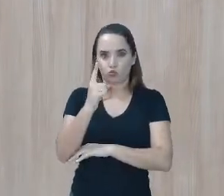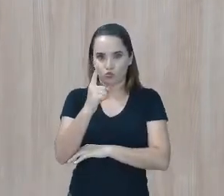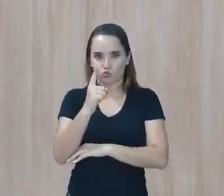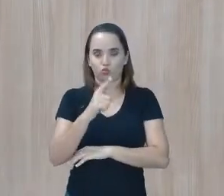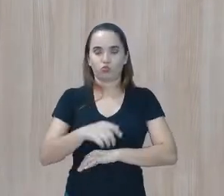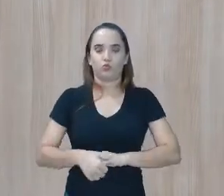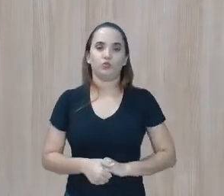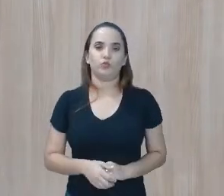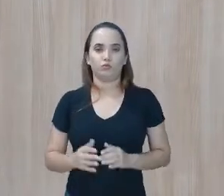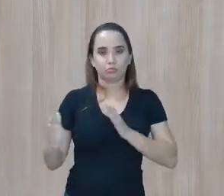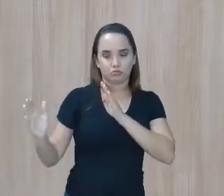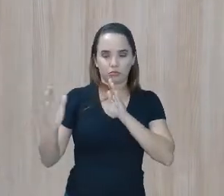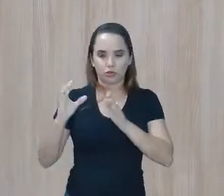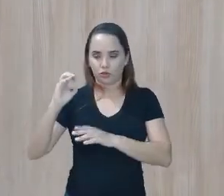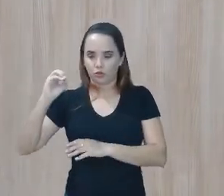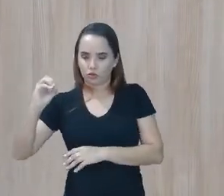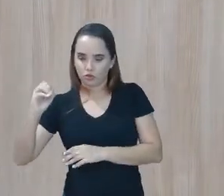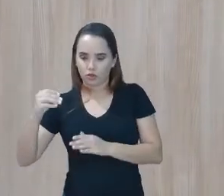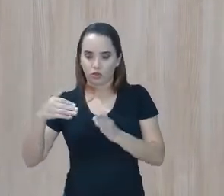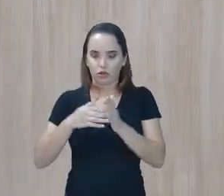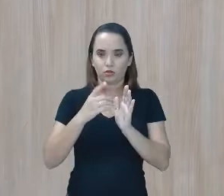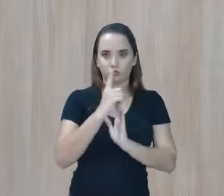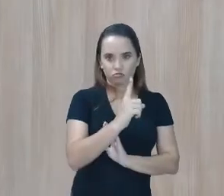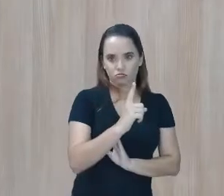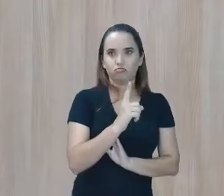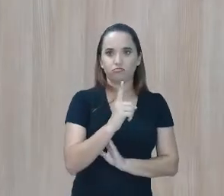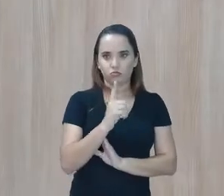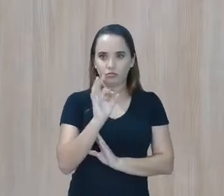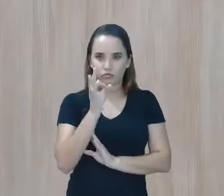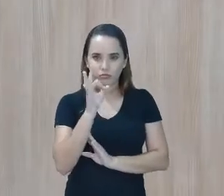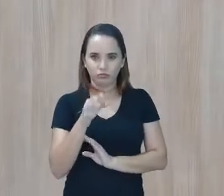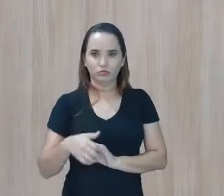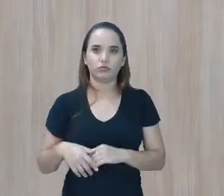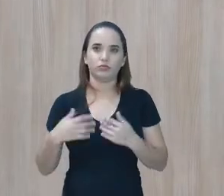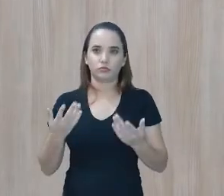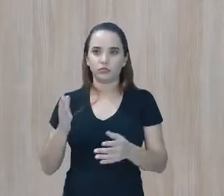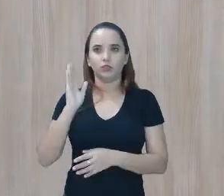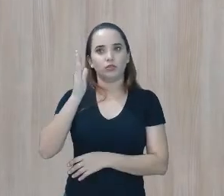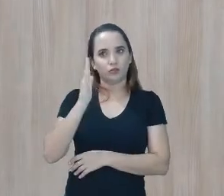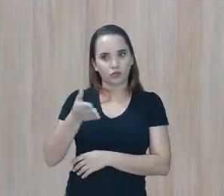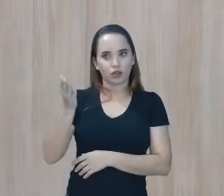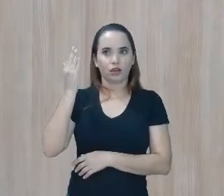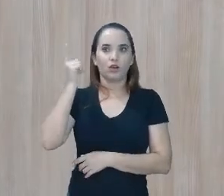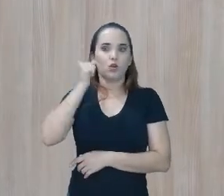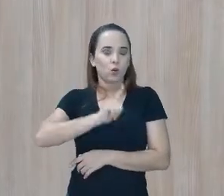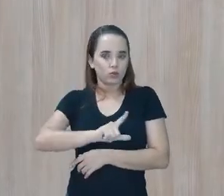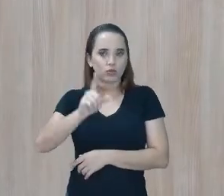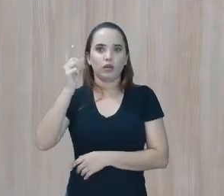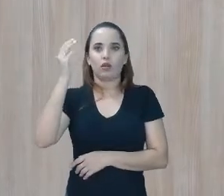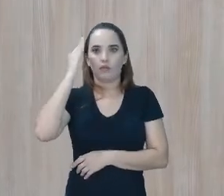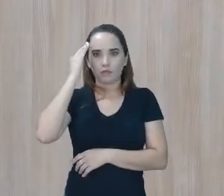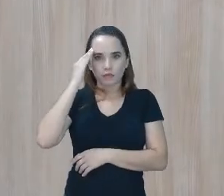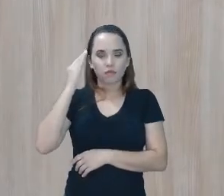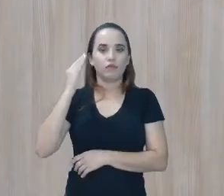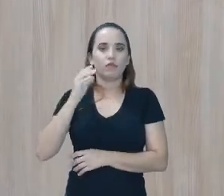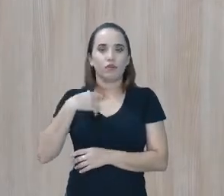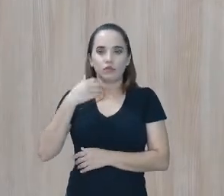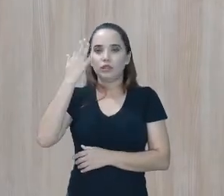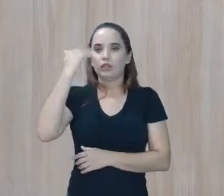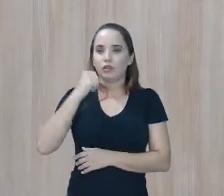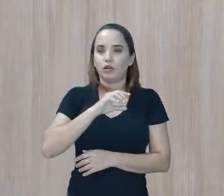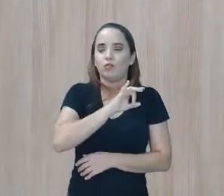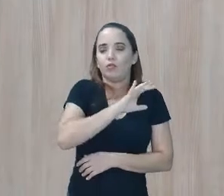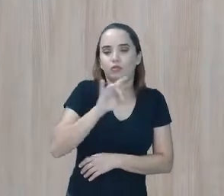1, vai estar entre o 0 e o 1, tá certo? Então, feita essa identificação, a gente vai ter aqui onde é que cada